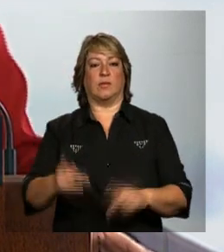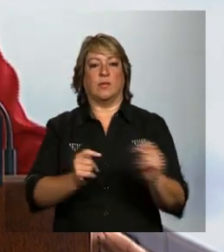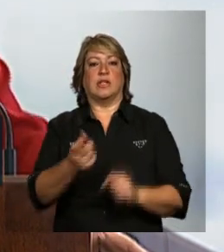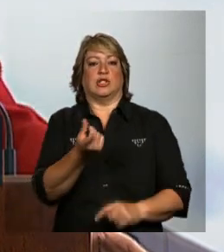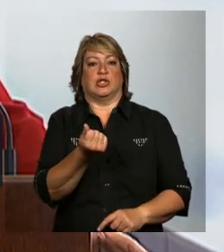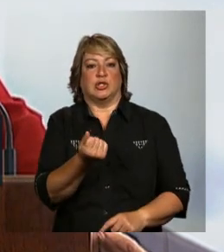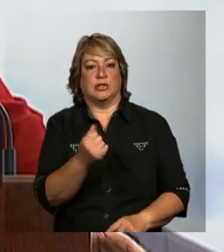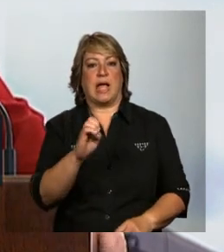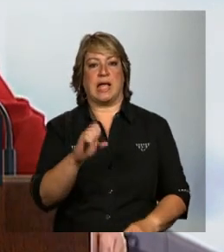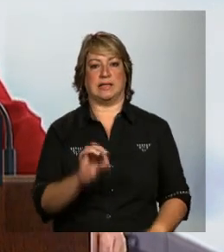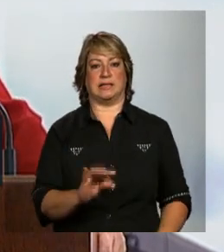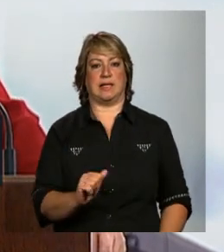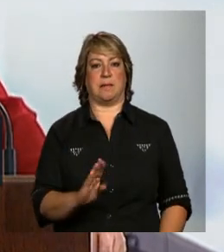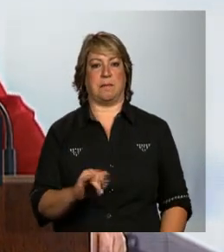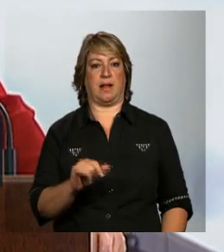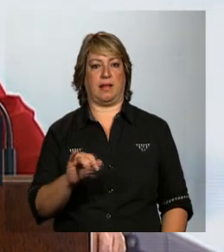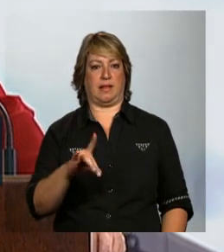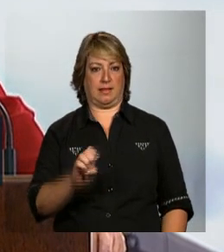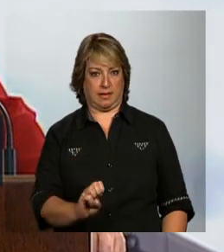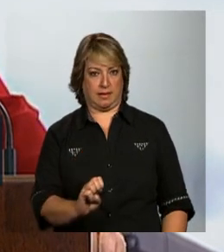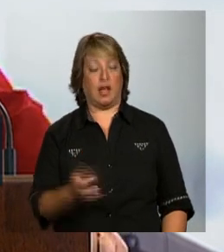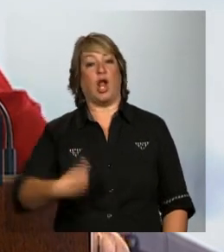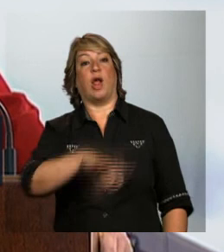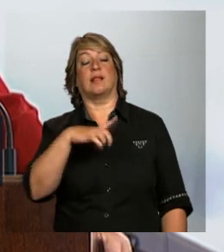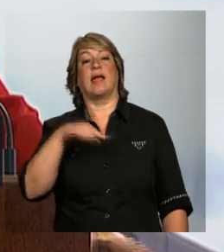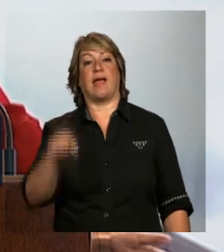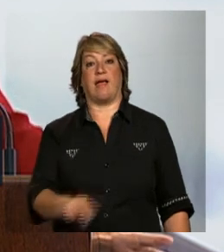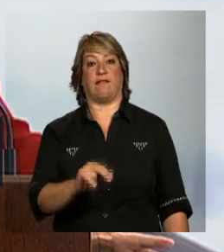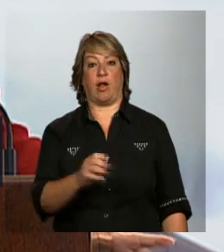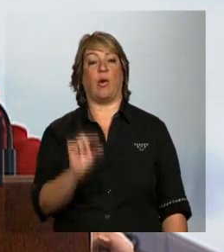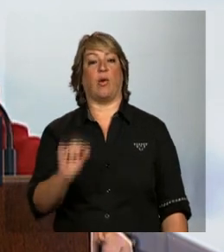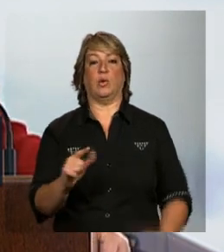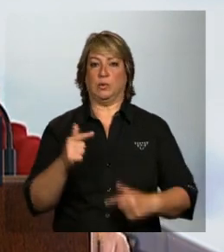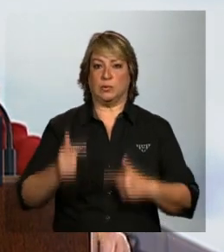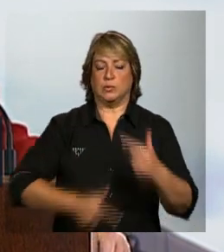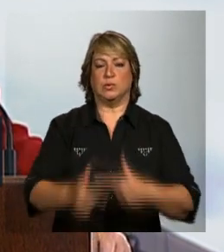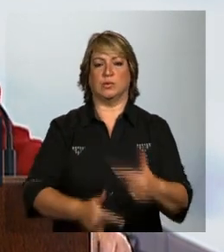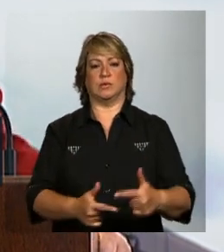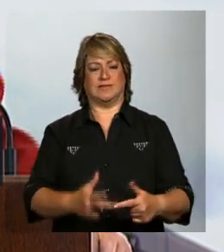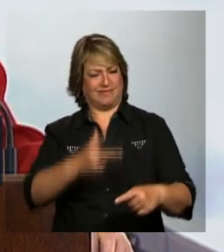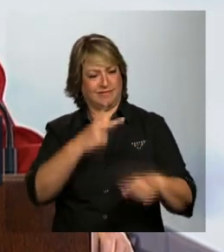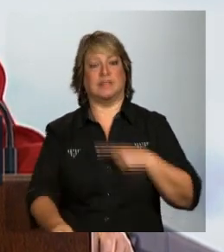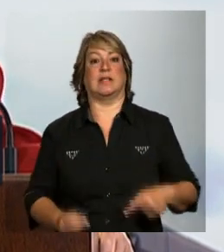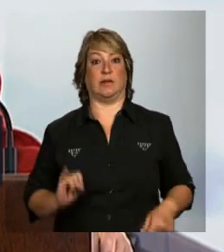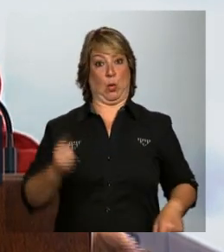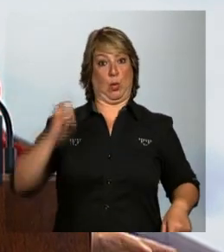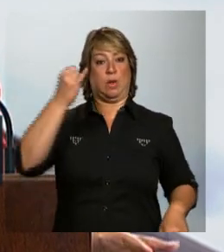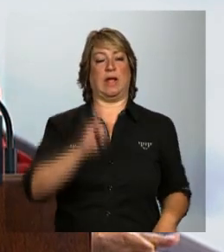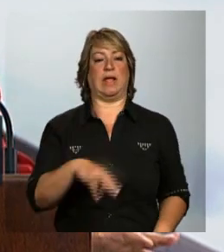nós temos esse valor que foi ter combatido e derrotado inflação